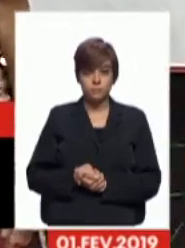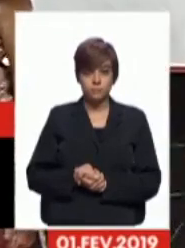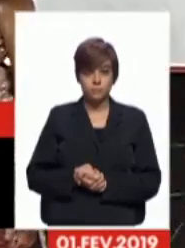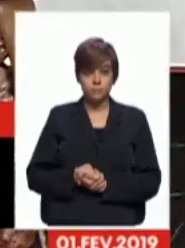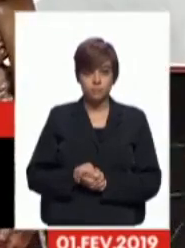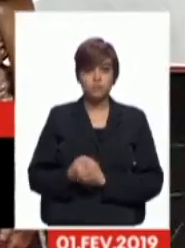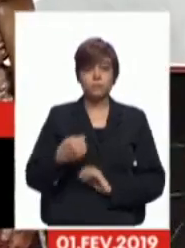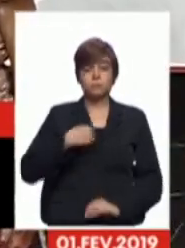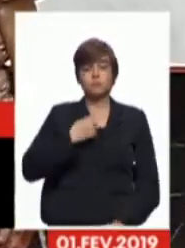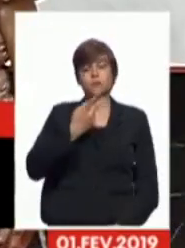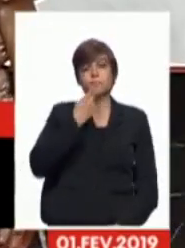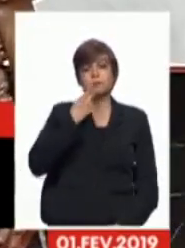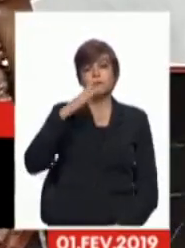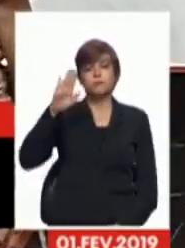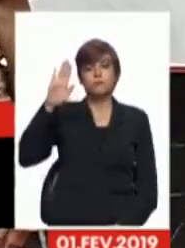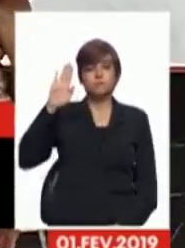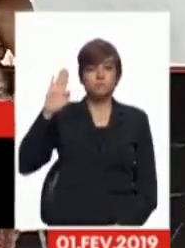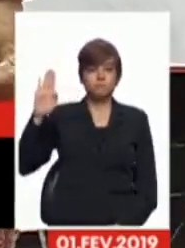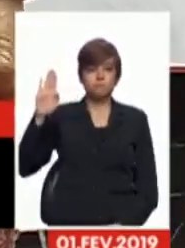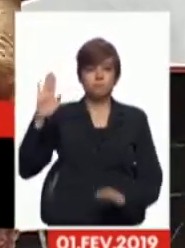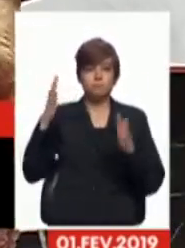Assim o